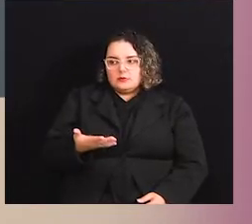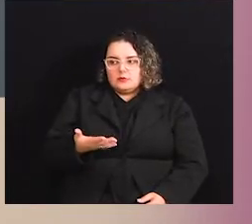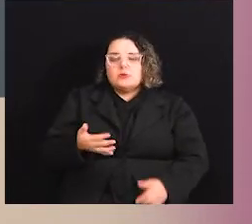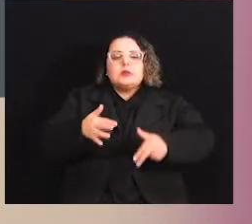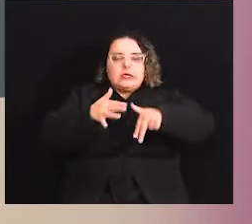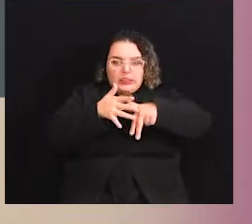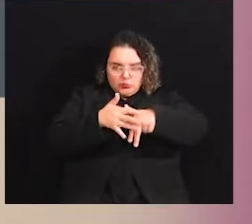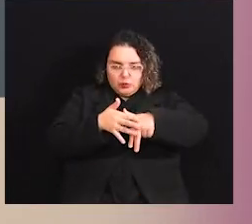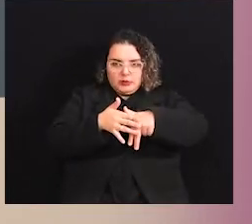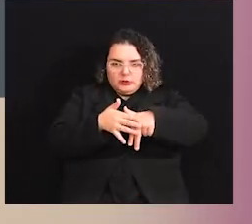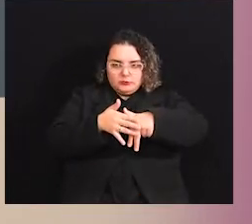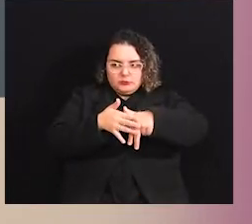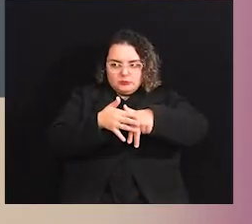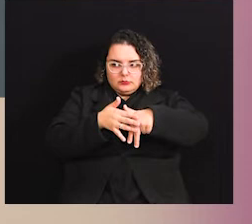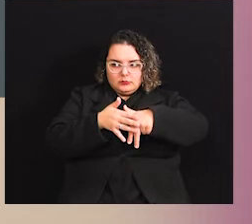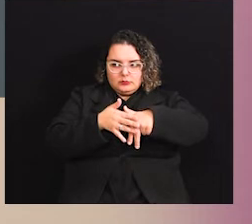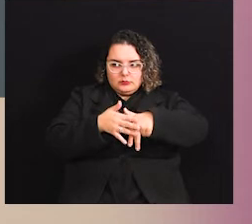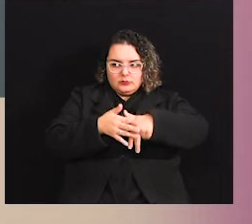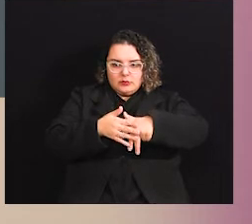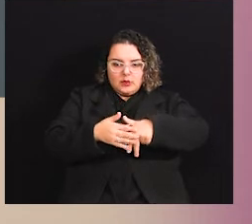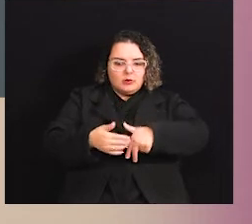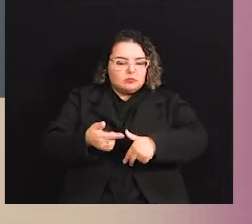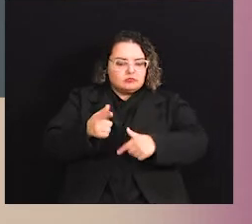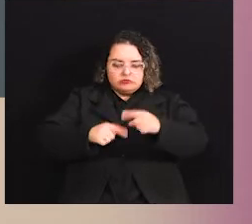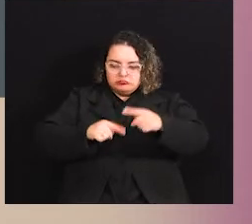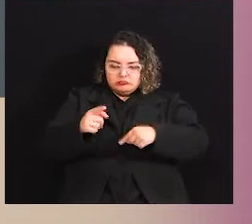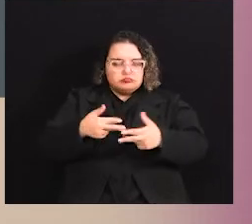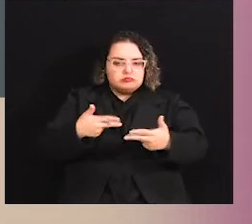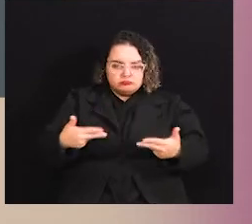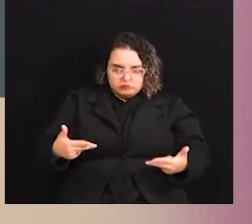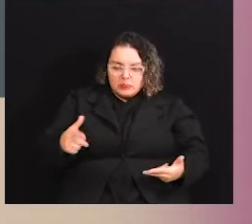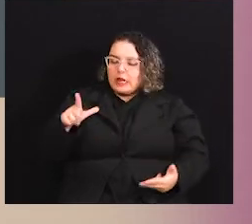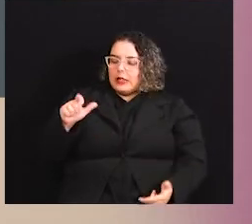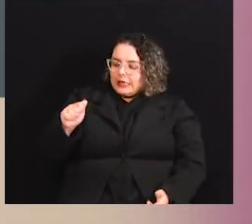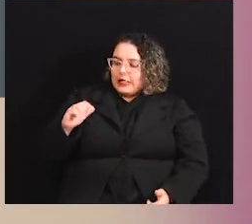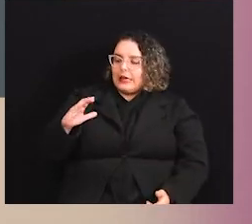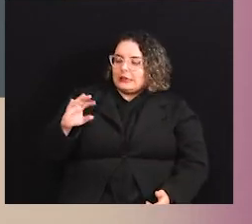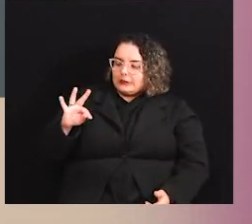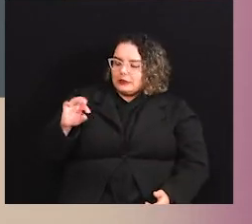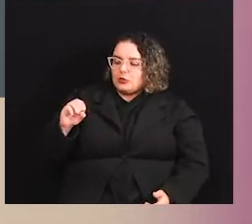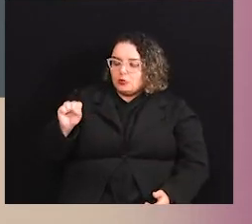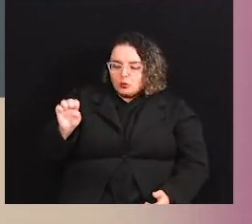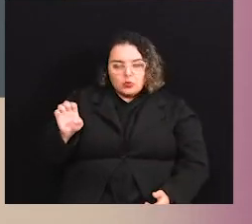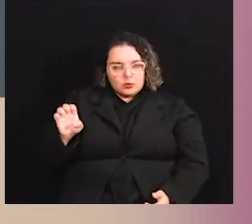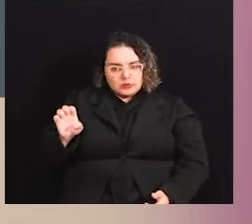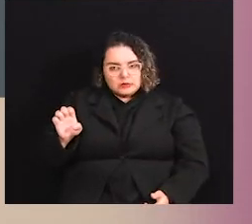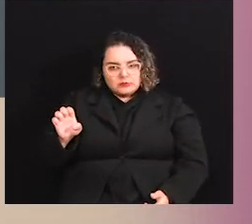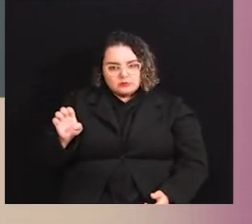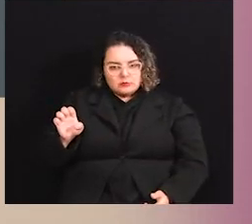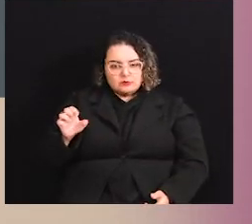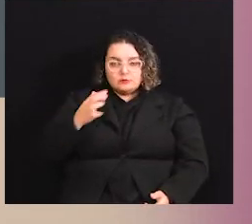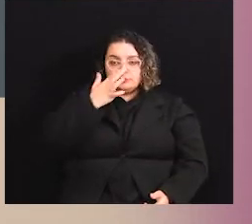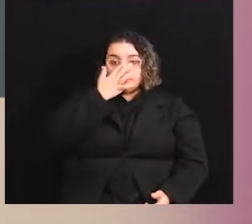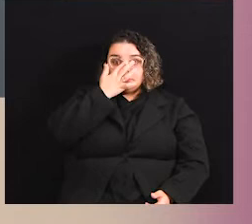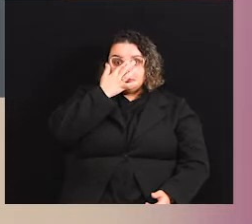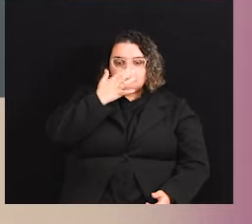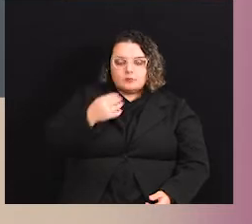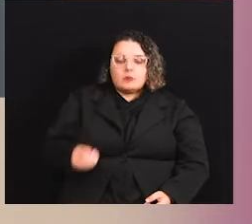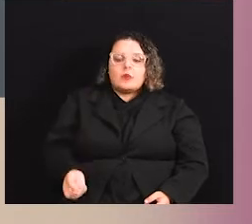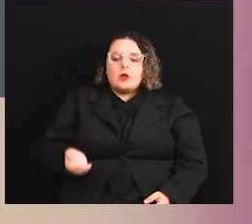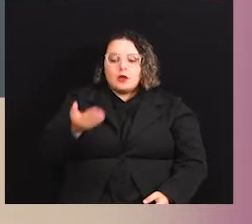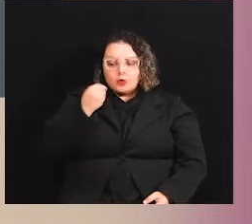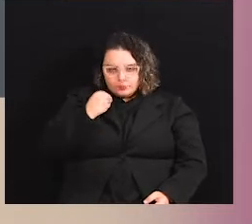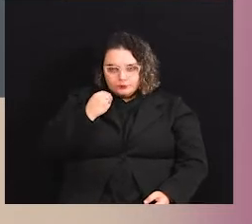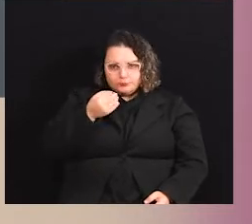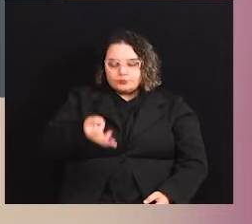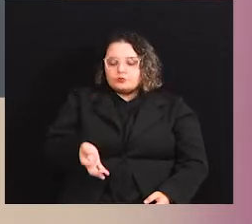é intolerante vai consumir algum produto que tenha lactose, ele